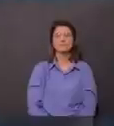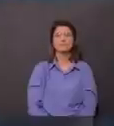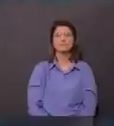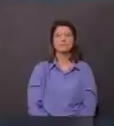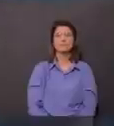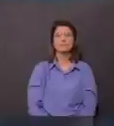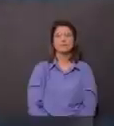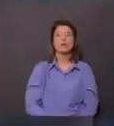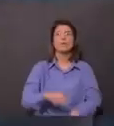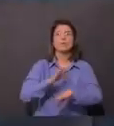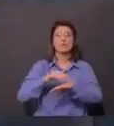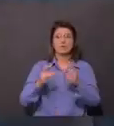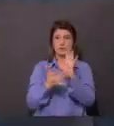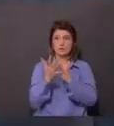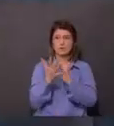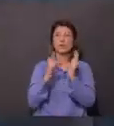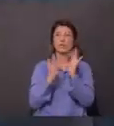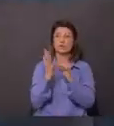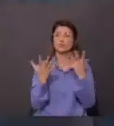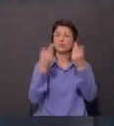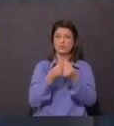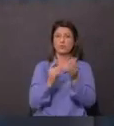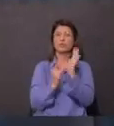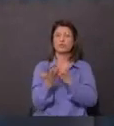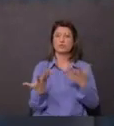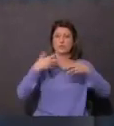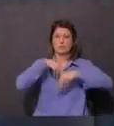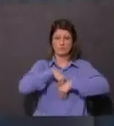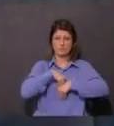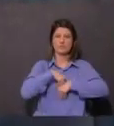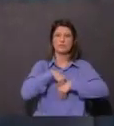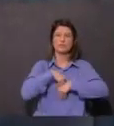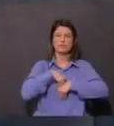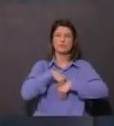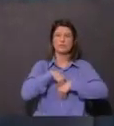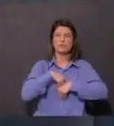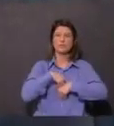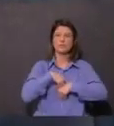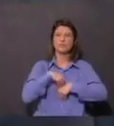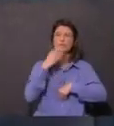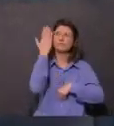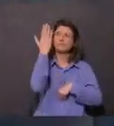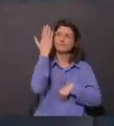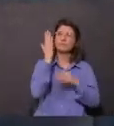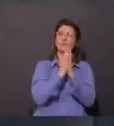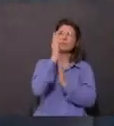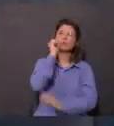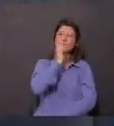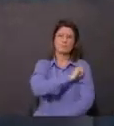Per ipsum et cum ipso et in ipso est tibi Deo